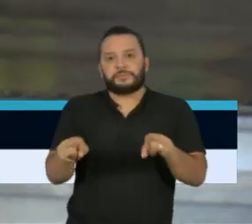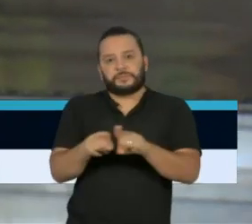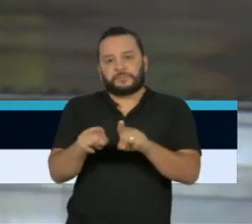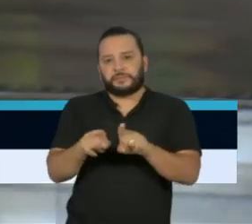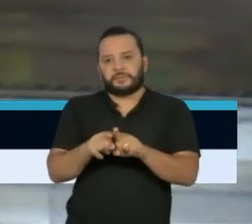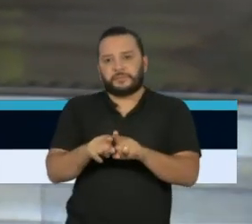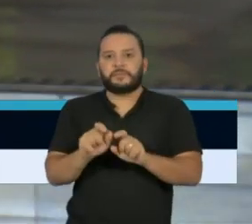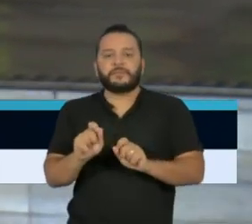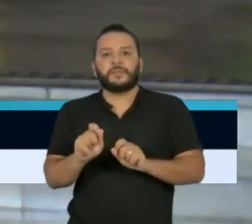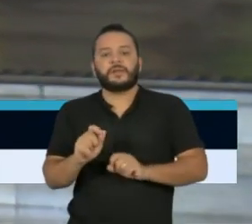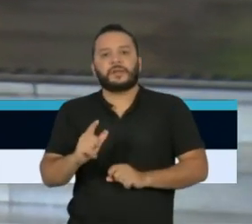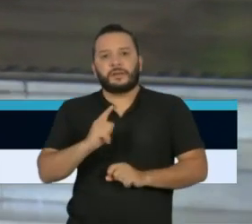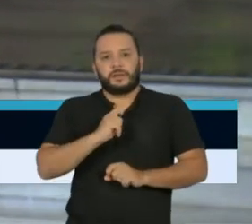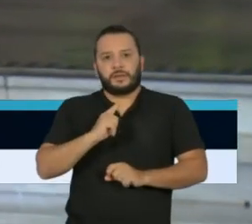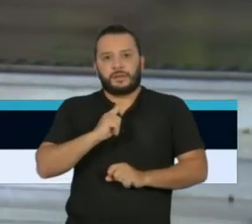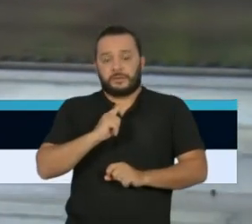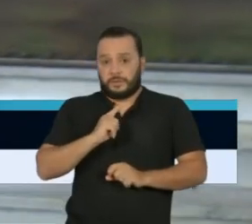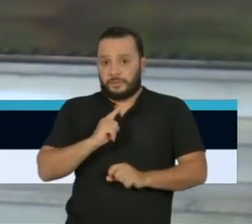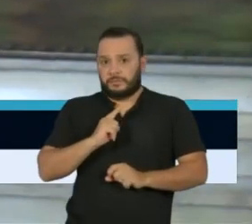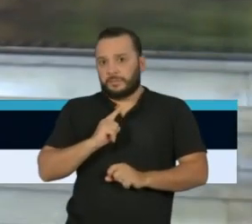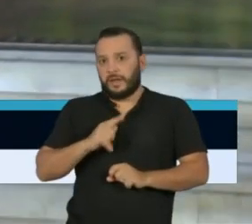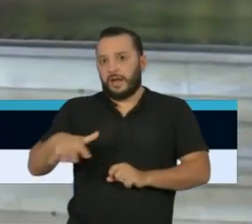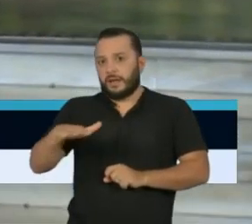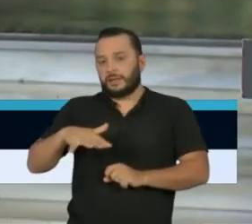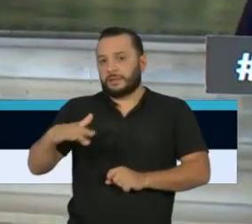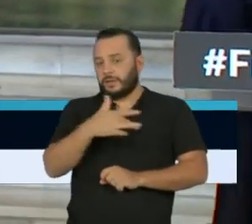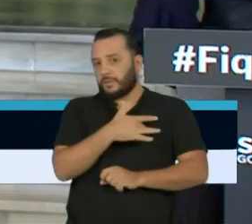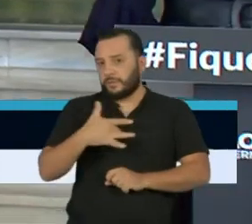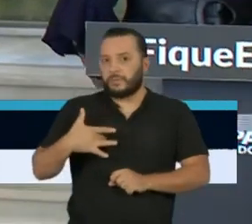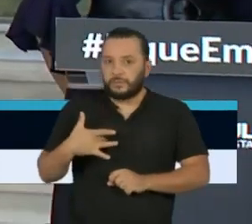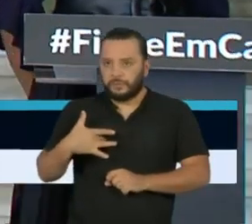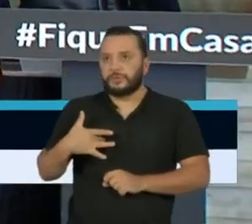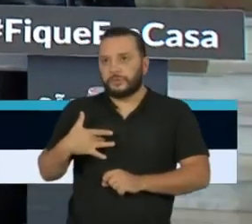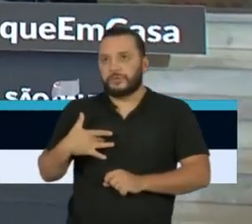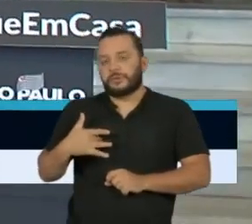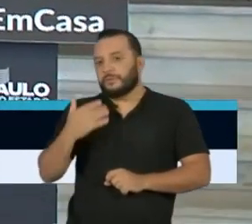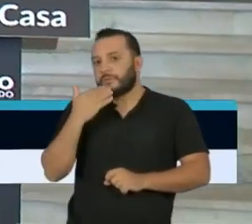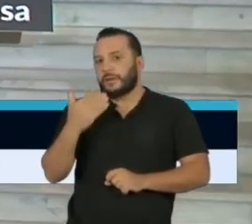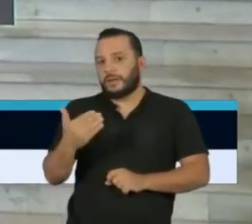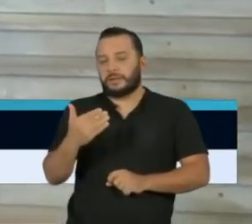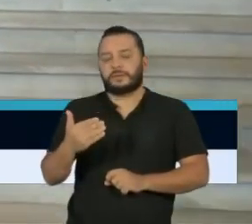as nossas ações neste momento, peço a palavra do Dr. Davi Wipp.